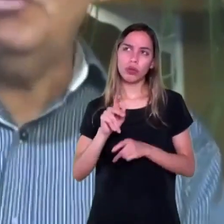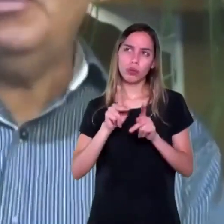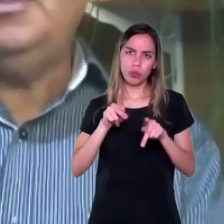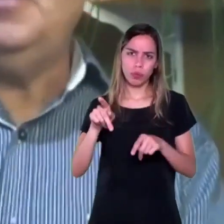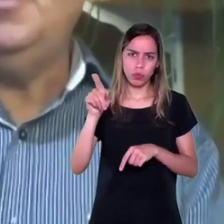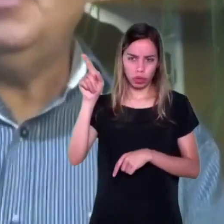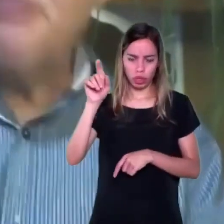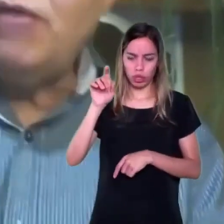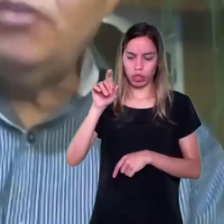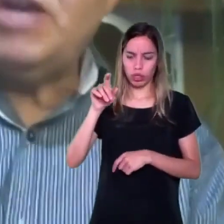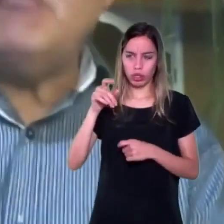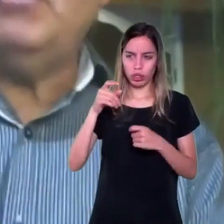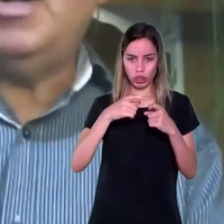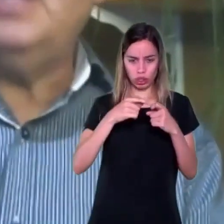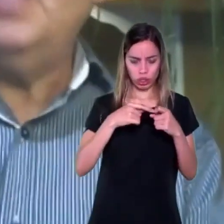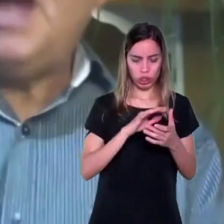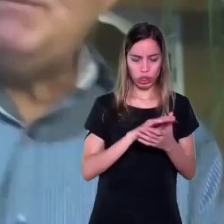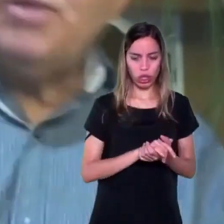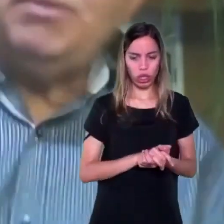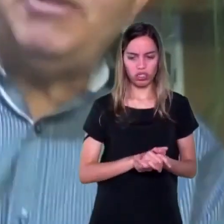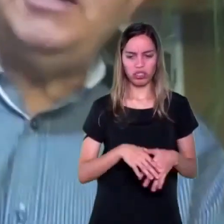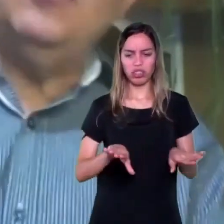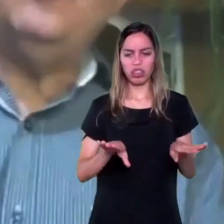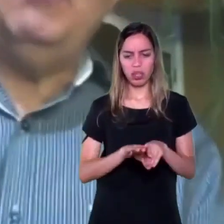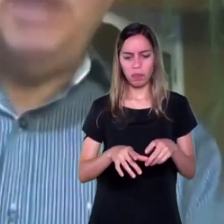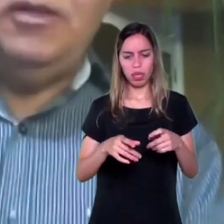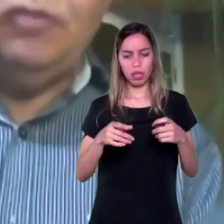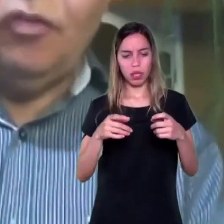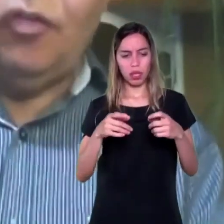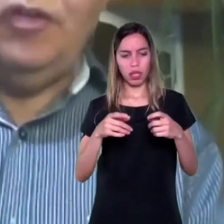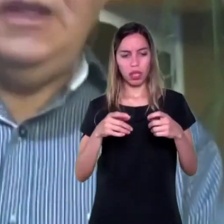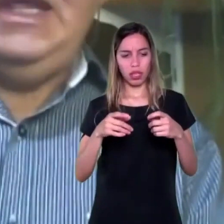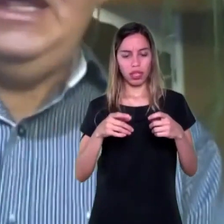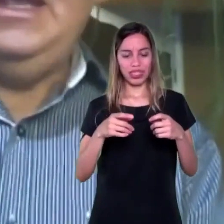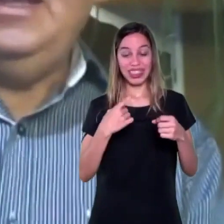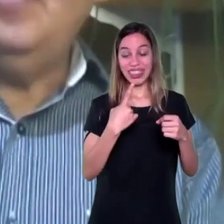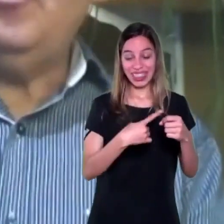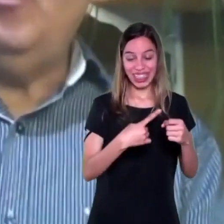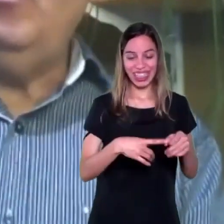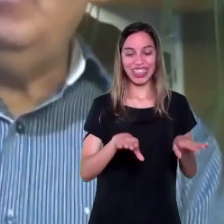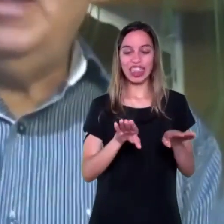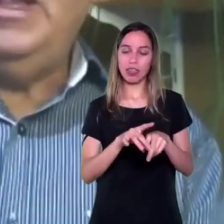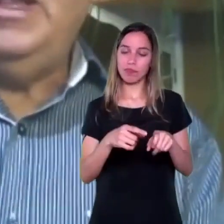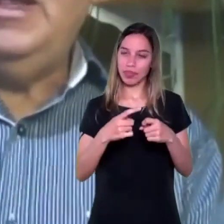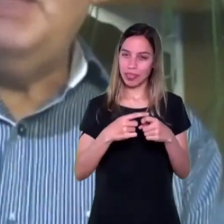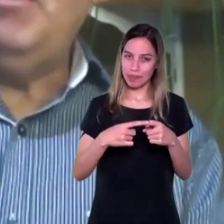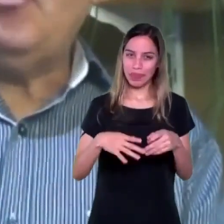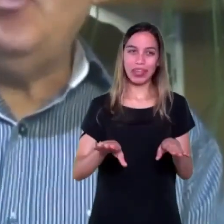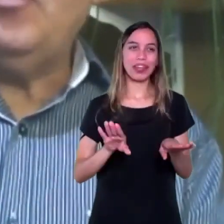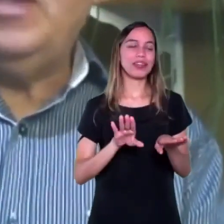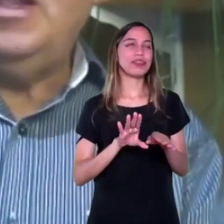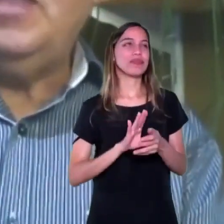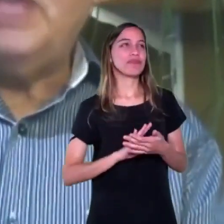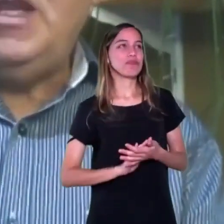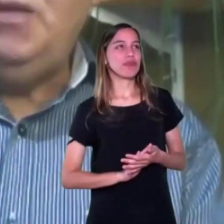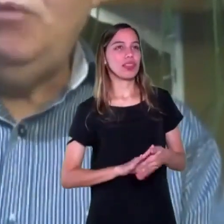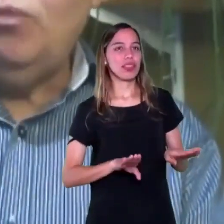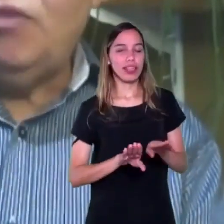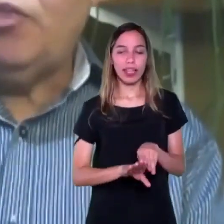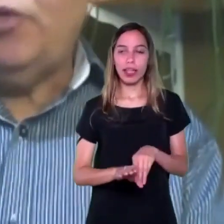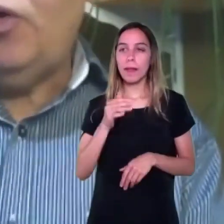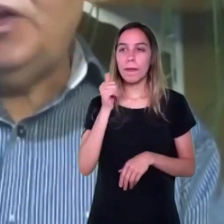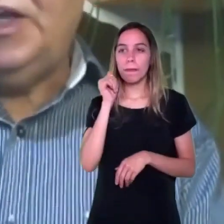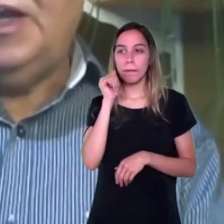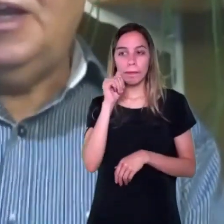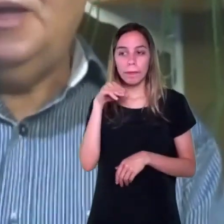Dr. Coutinho, David Carvalho, a própria Maria Lúcia Mendes, são pessoas que têm